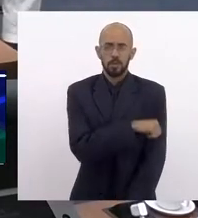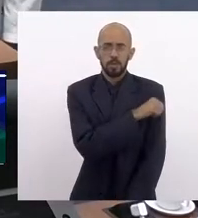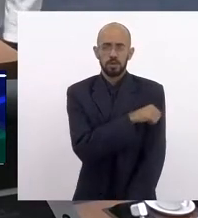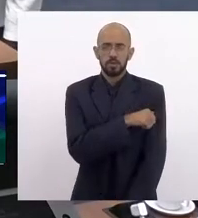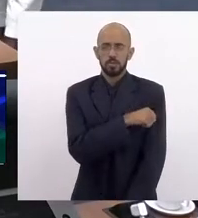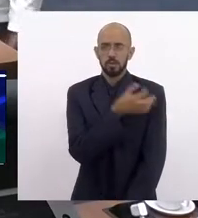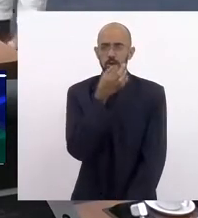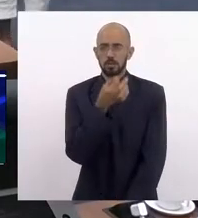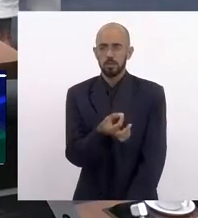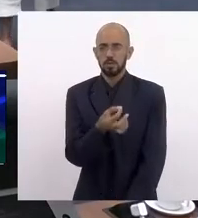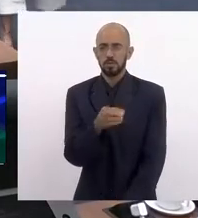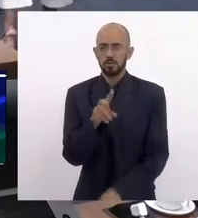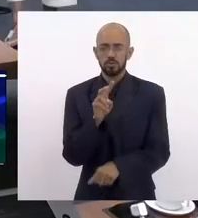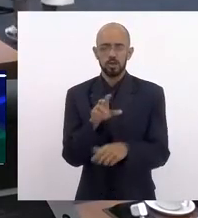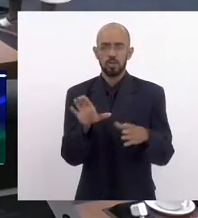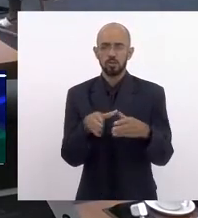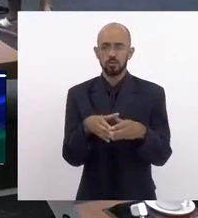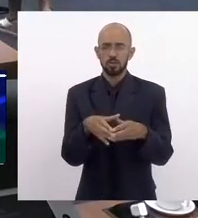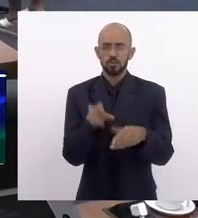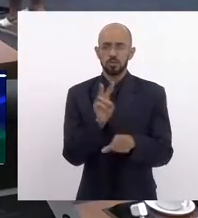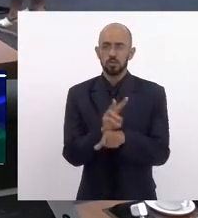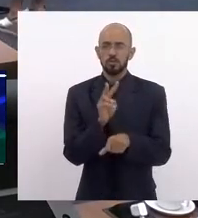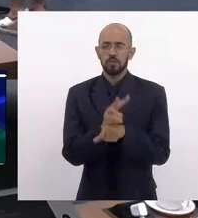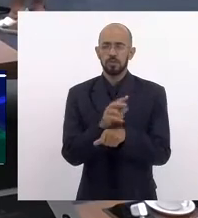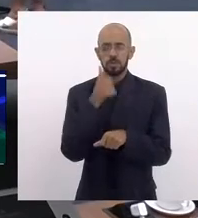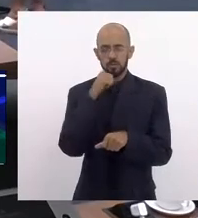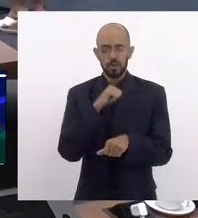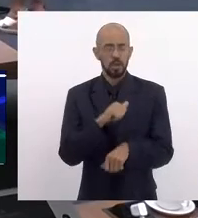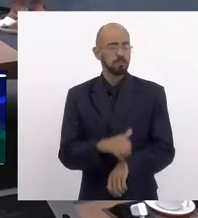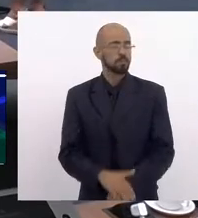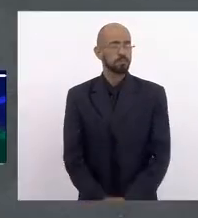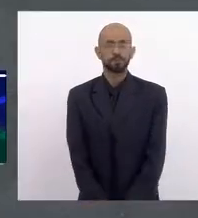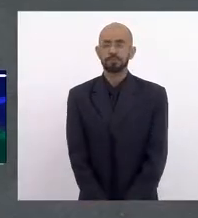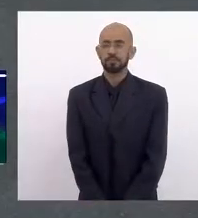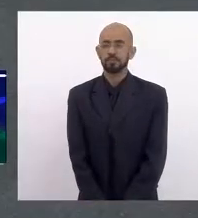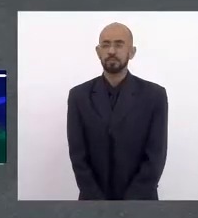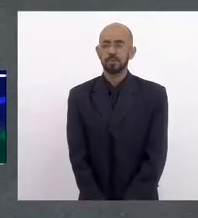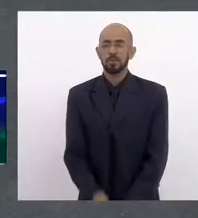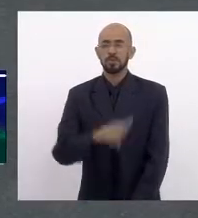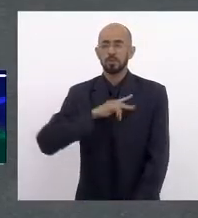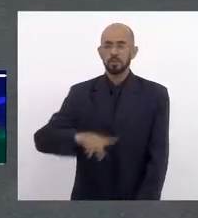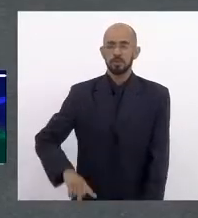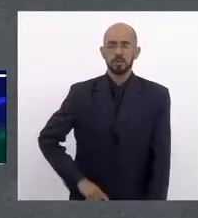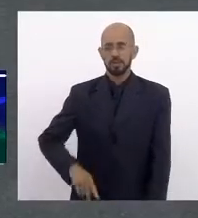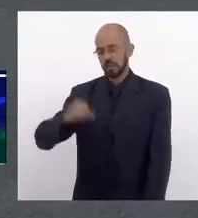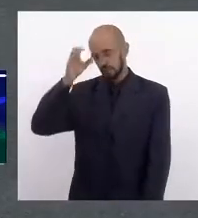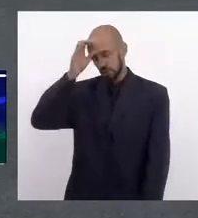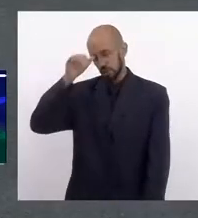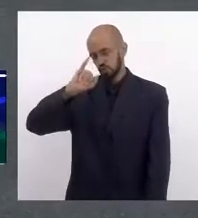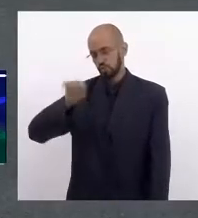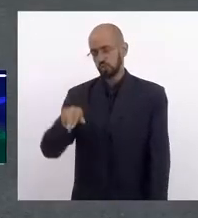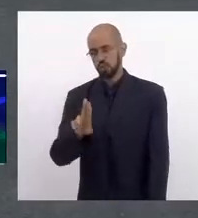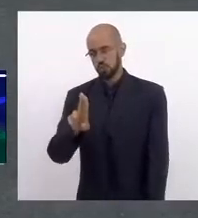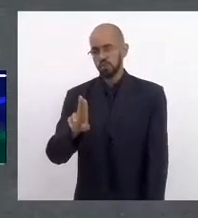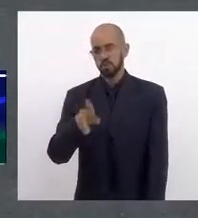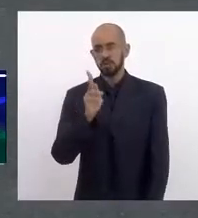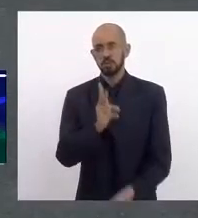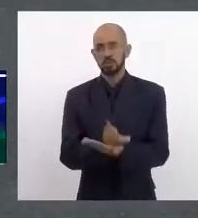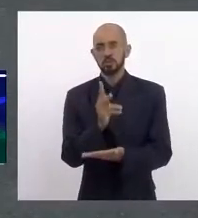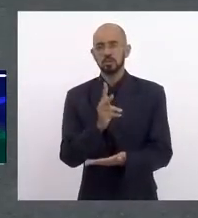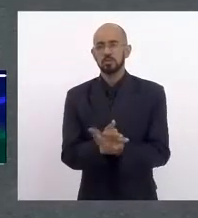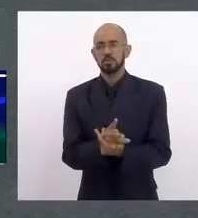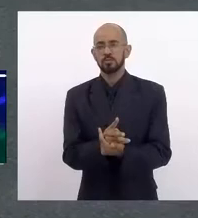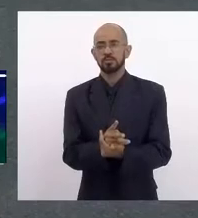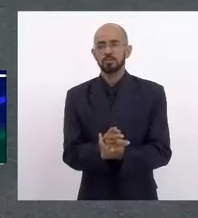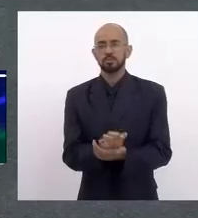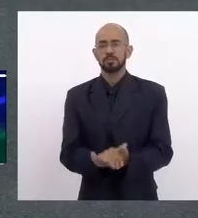emitir parecer pela Comissão de Direito da Mulher. Presidenta Tia Ju, sempre elogiando.